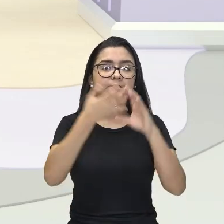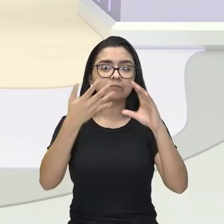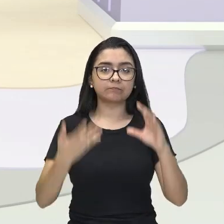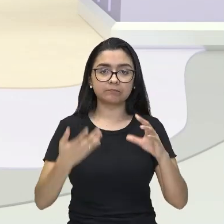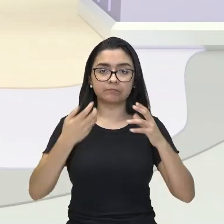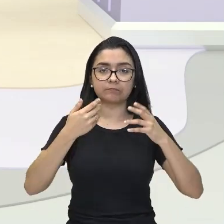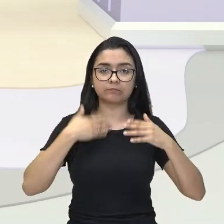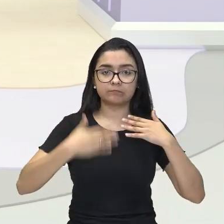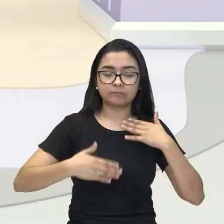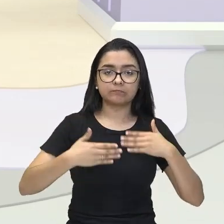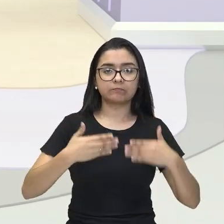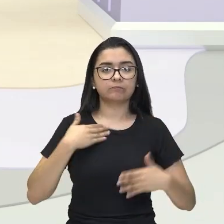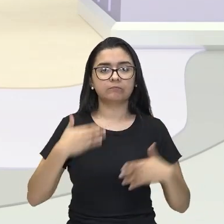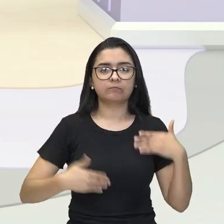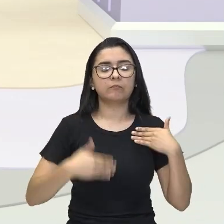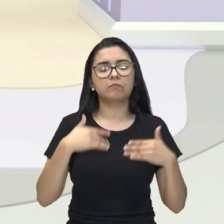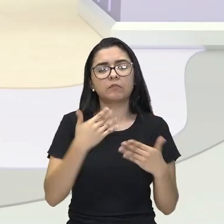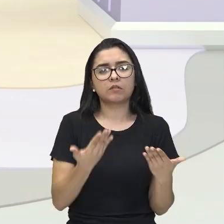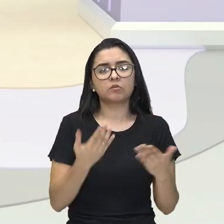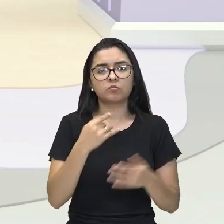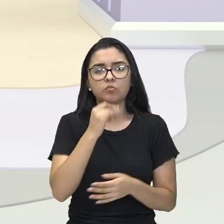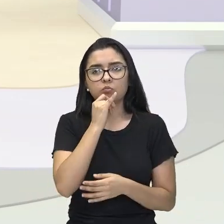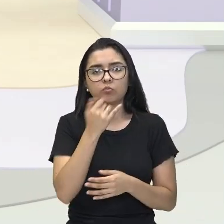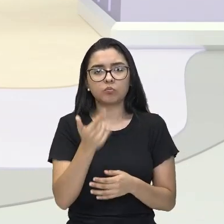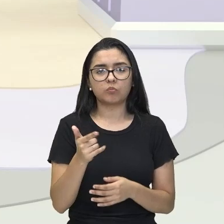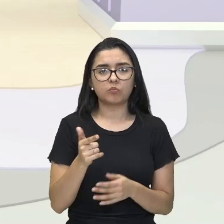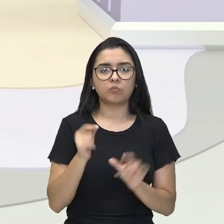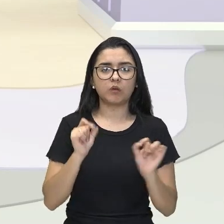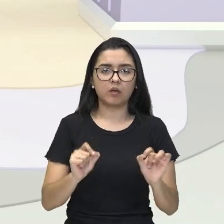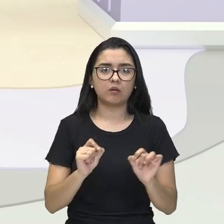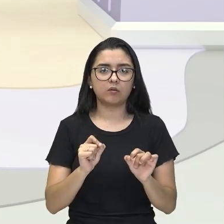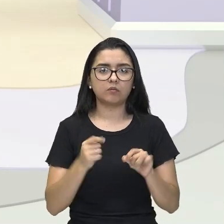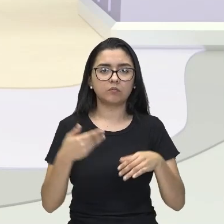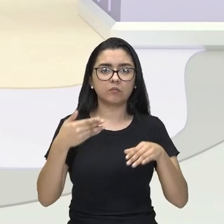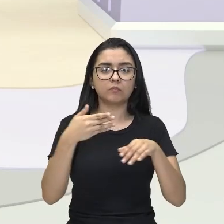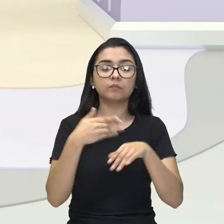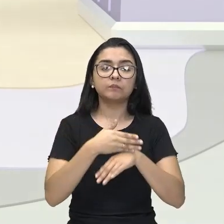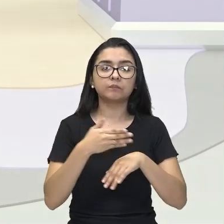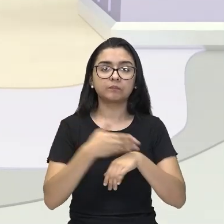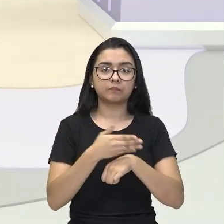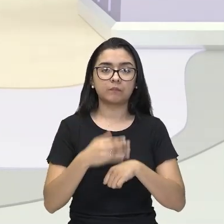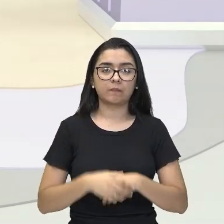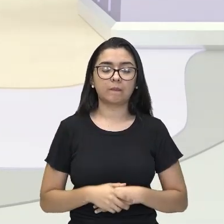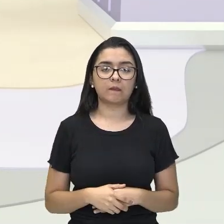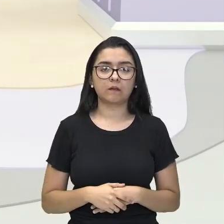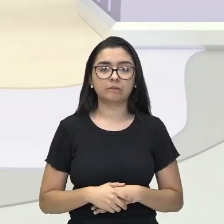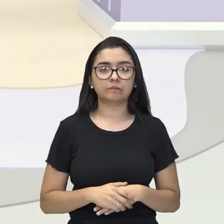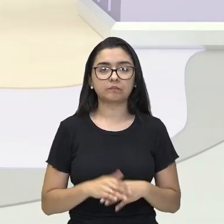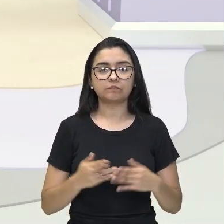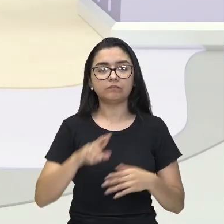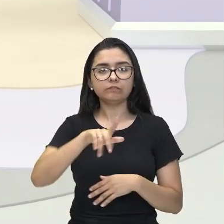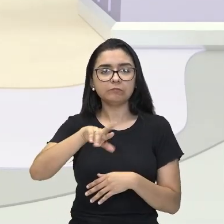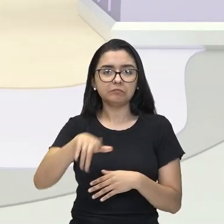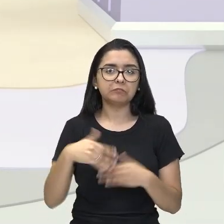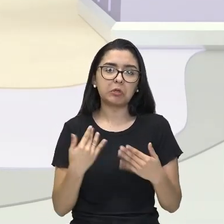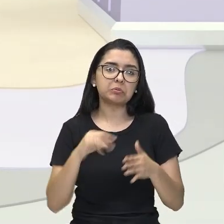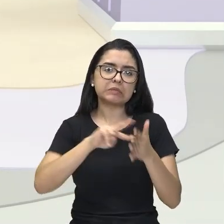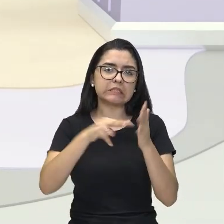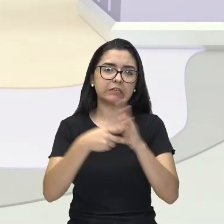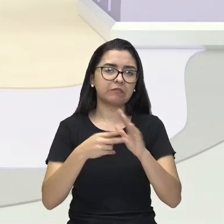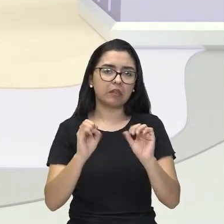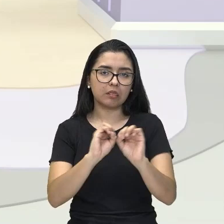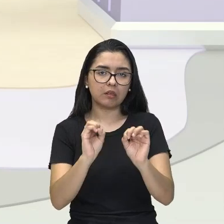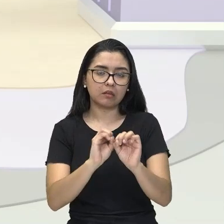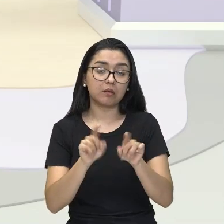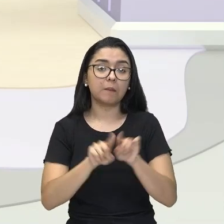físico, para quem não vivencia aquele universo simbólico, né, não quer dizer nada ou quer dizer pouca coisa,